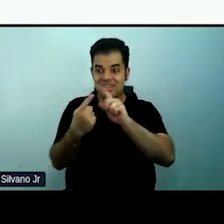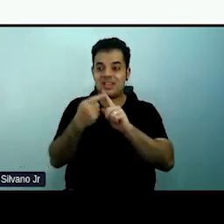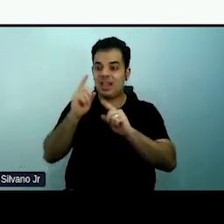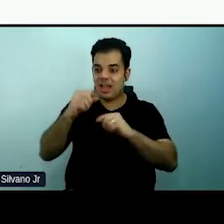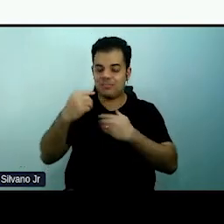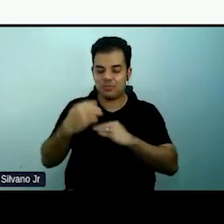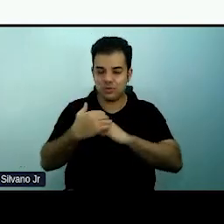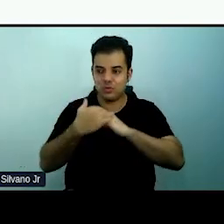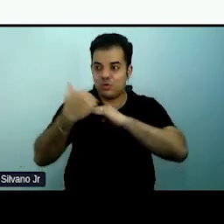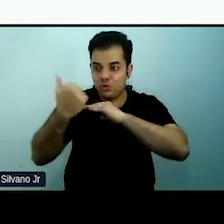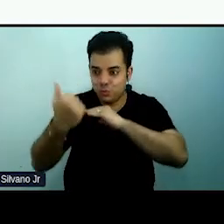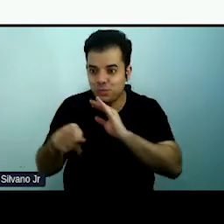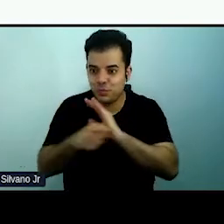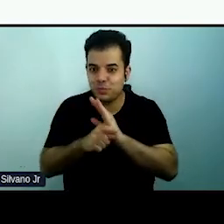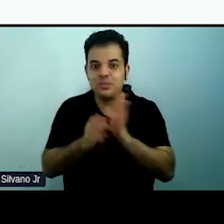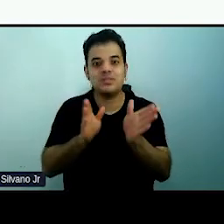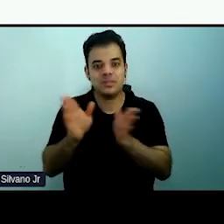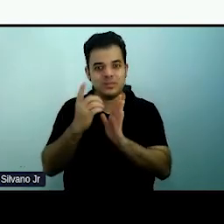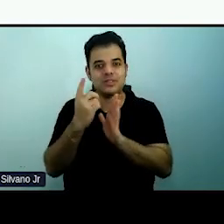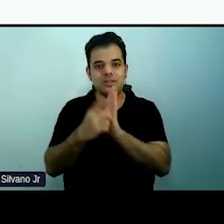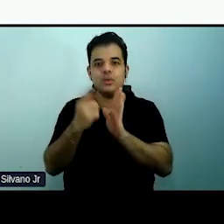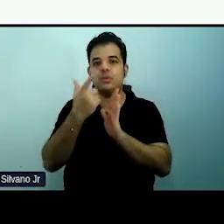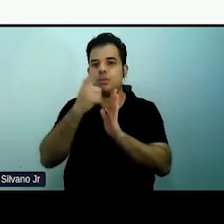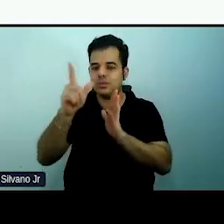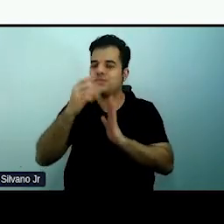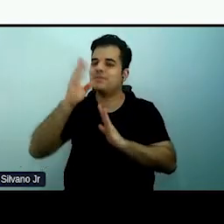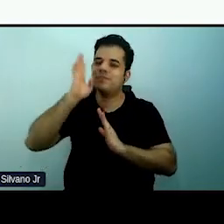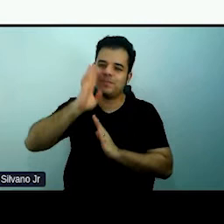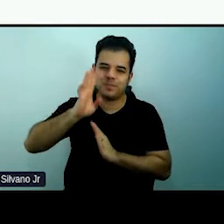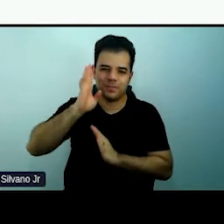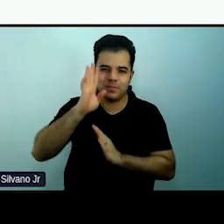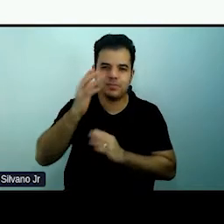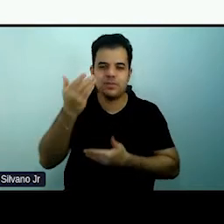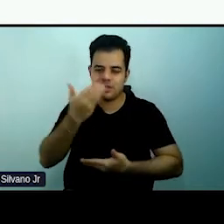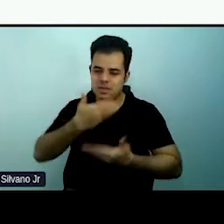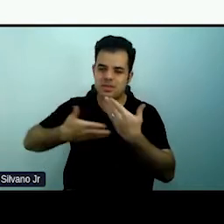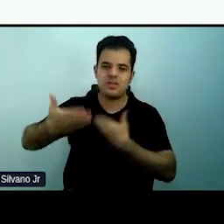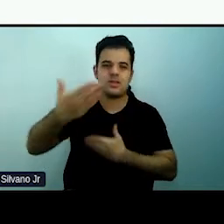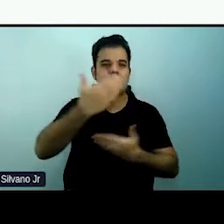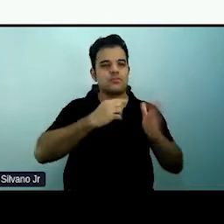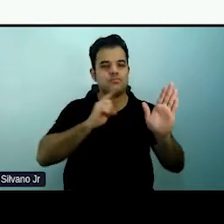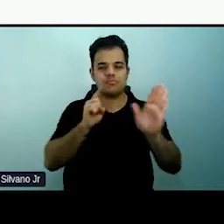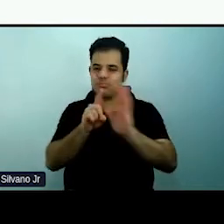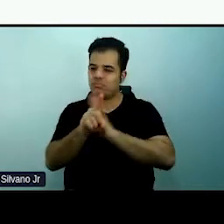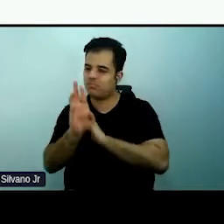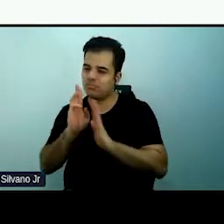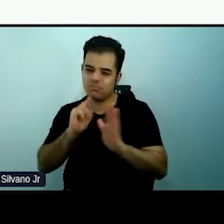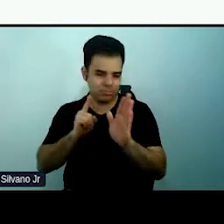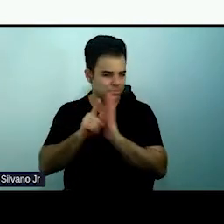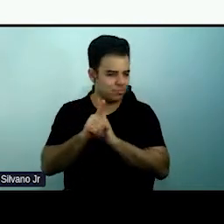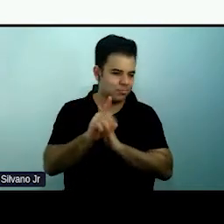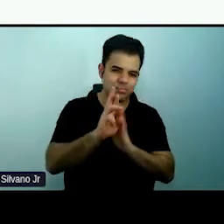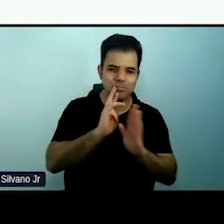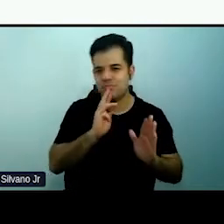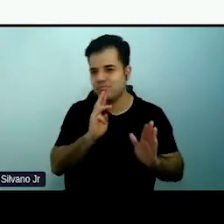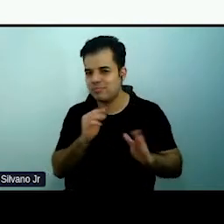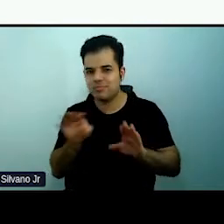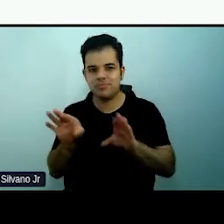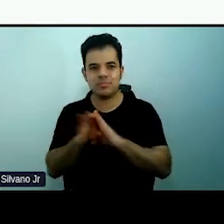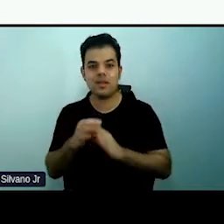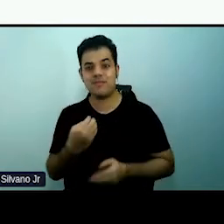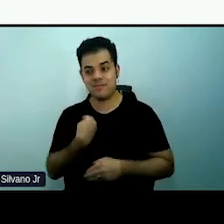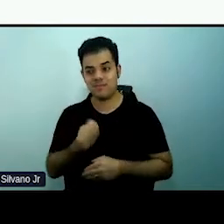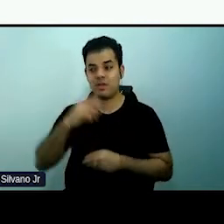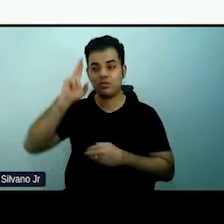Então, foi um outro painel super bacana, o pessoal interagiu, fez perguntas, foi muito legal que eles trouxeram as vivências